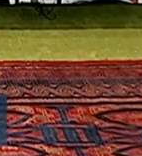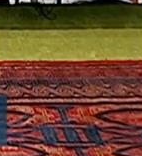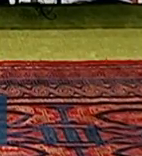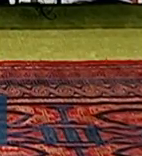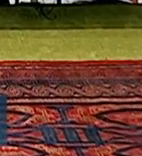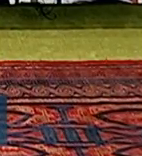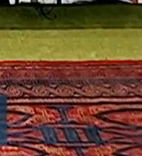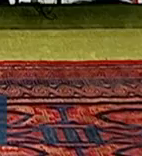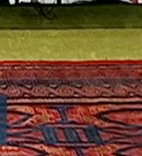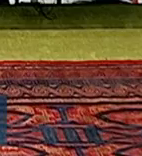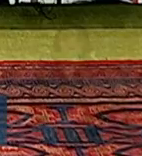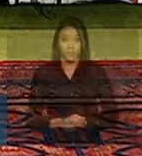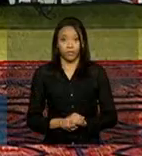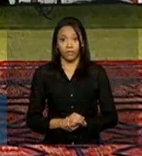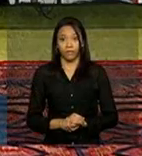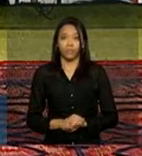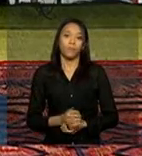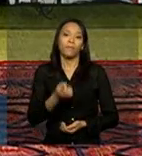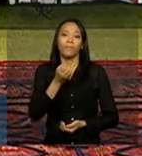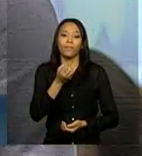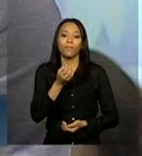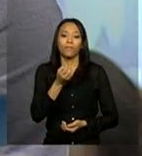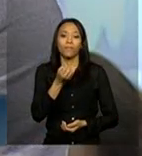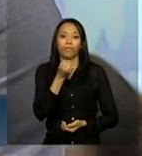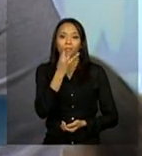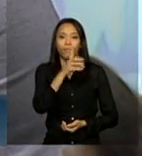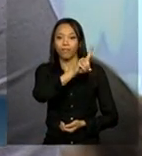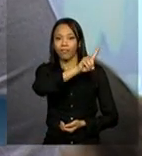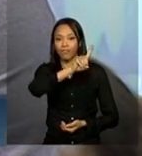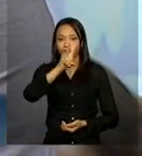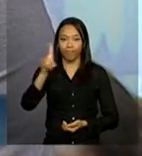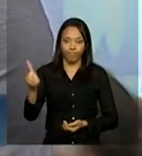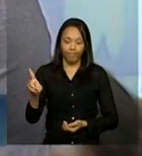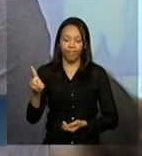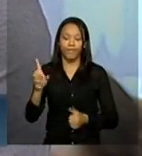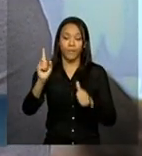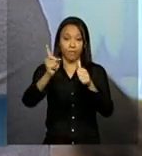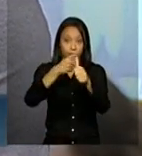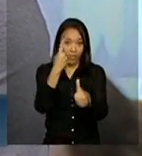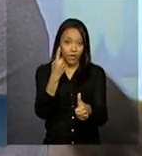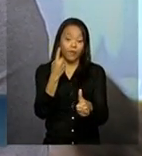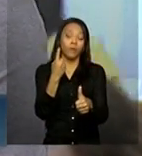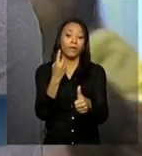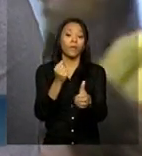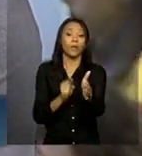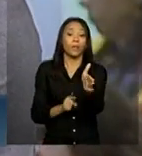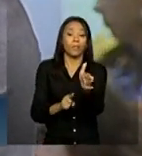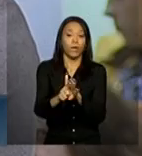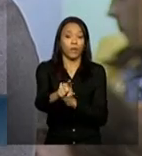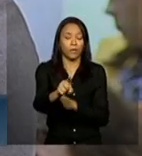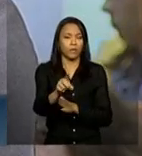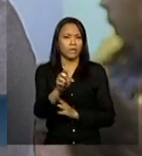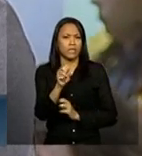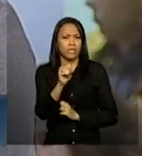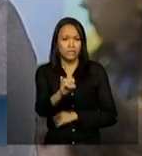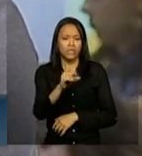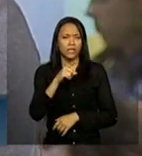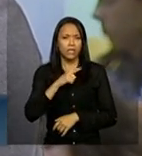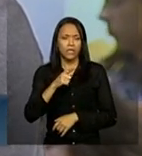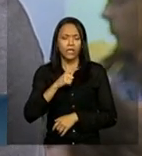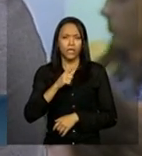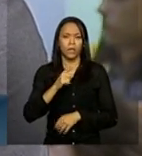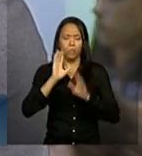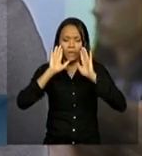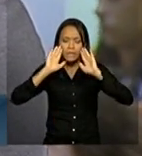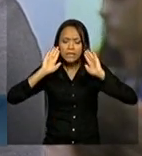Bom dia, bom dia ainda, né? Primeiro, eu gostaria de saber, ministra, se existe uma atenção especial do